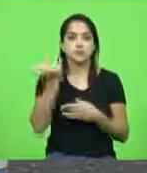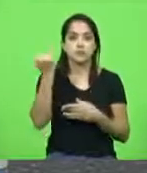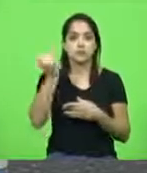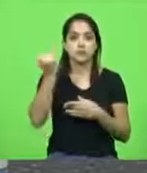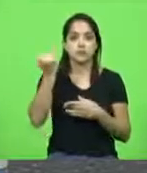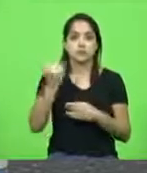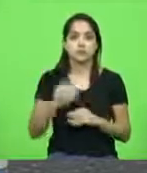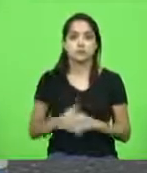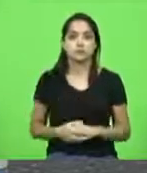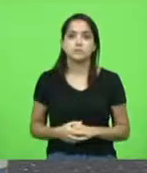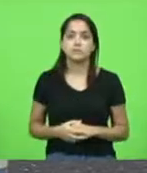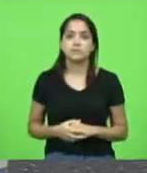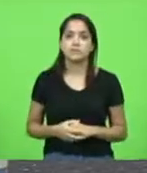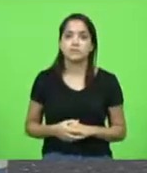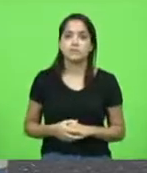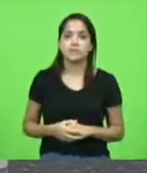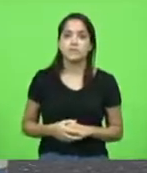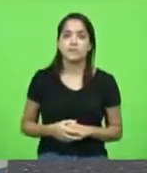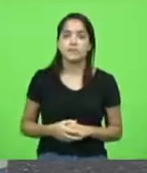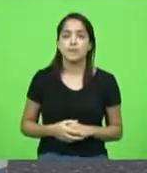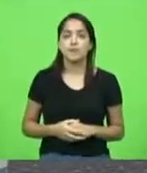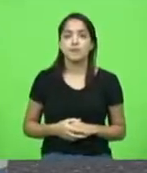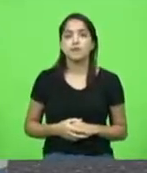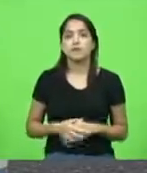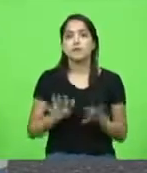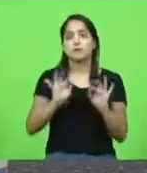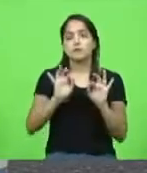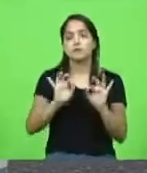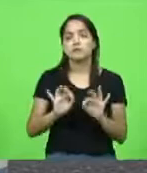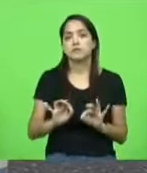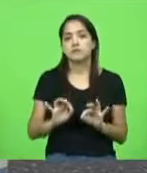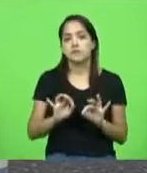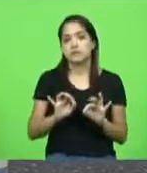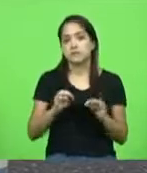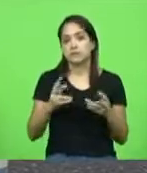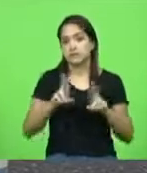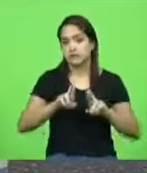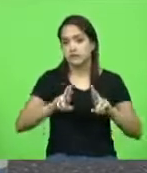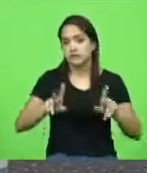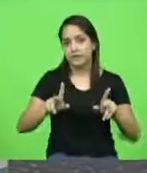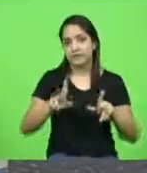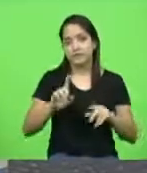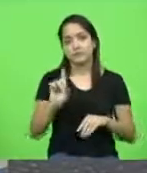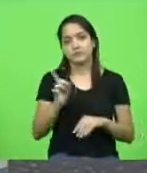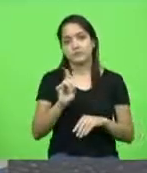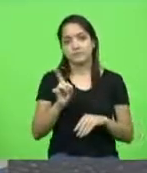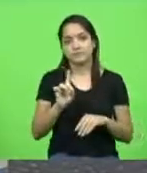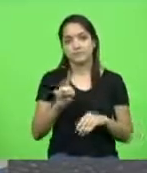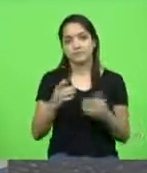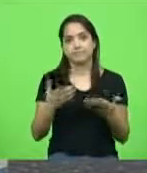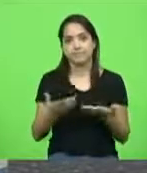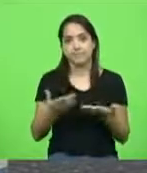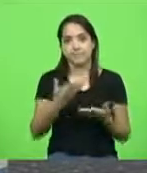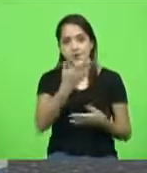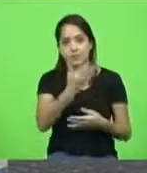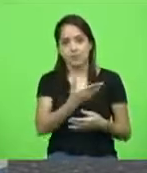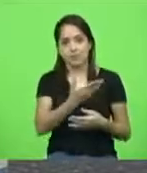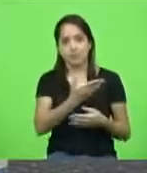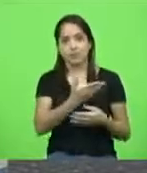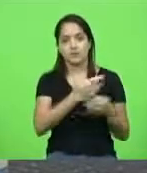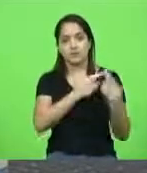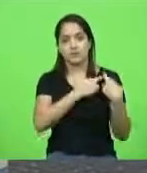Catarina eu tenho certeza que não será diferente agora sobre o comando do